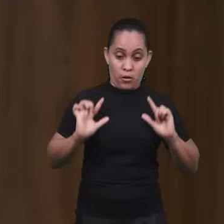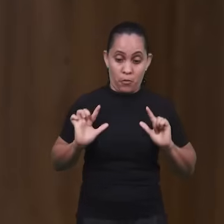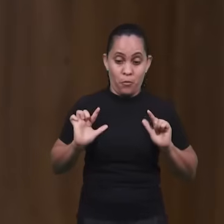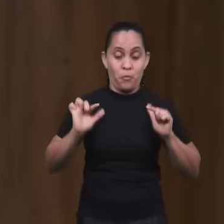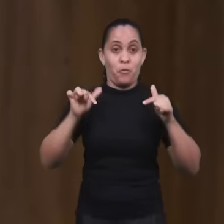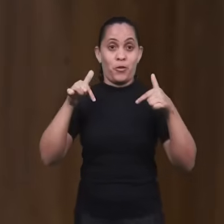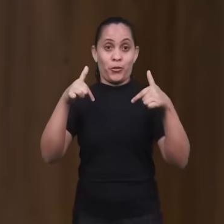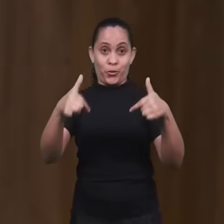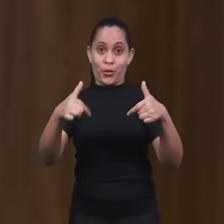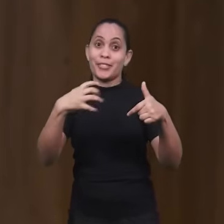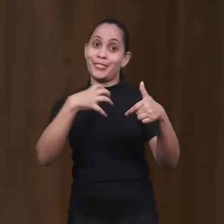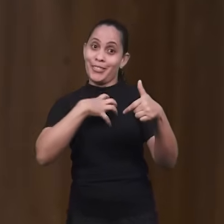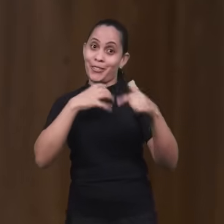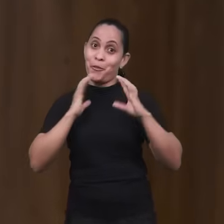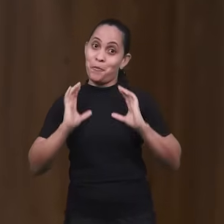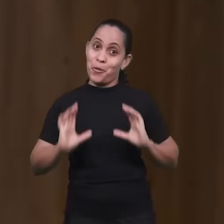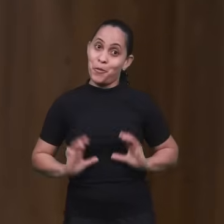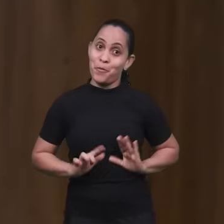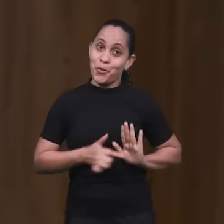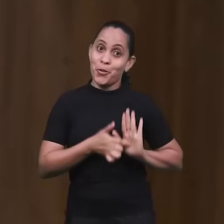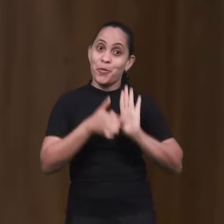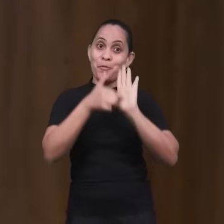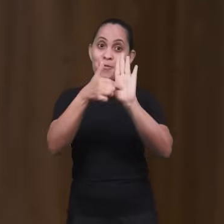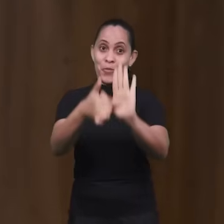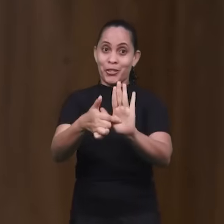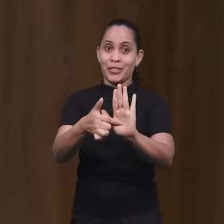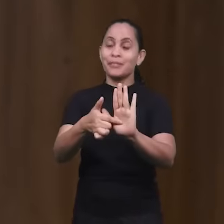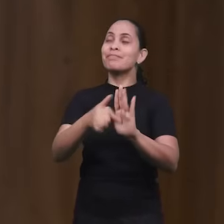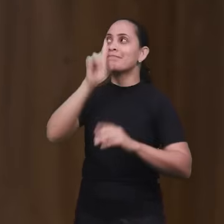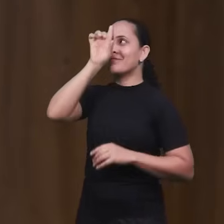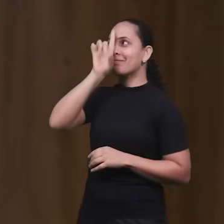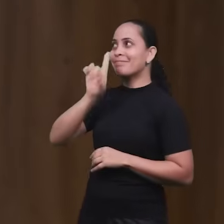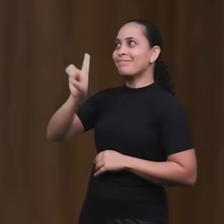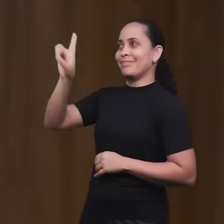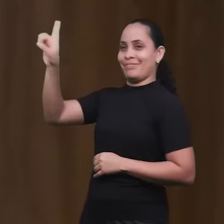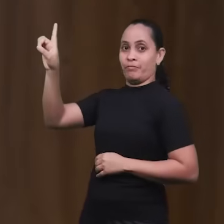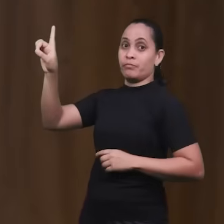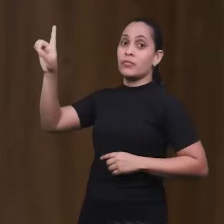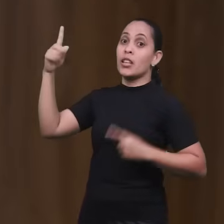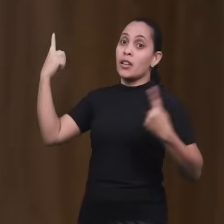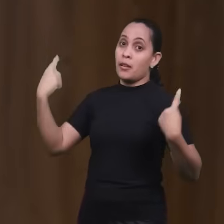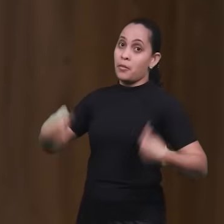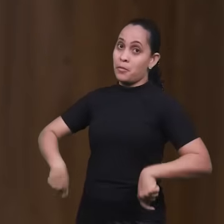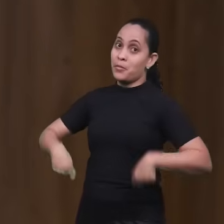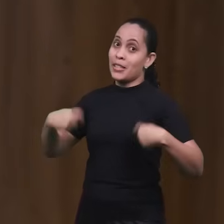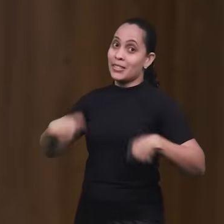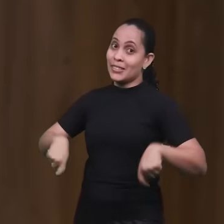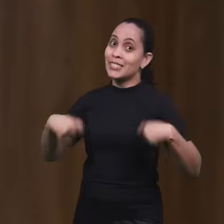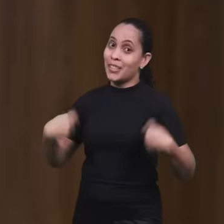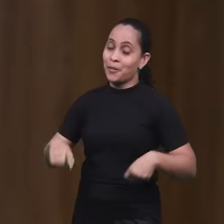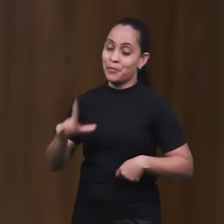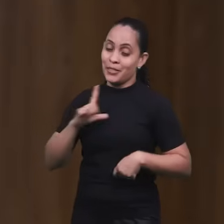e ações que apontem para Deus. Precisamos brilhar diante de tal